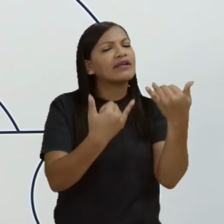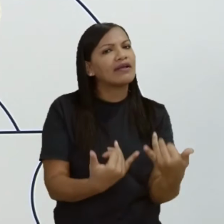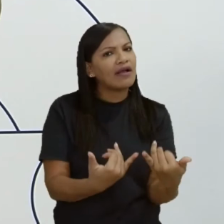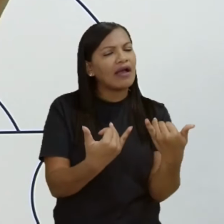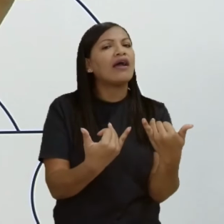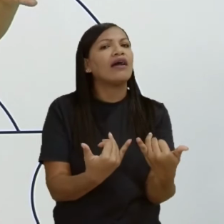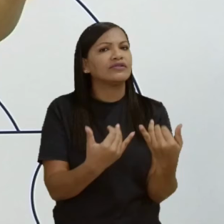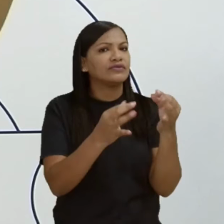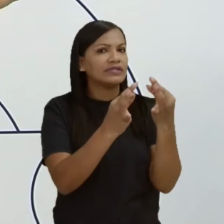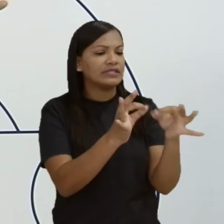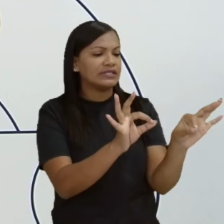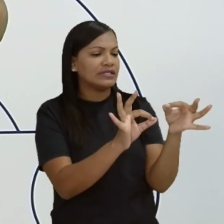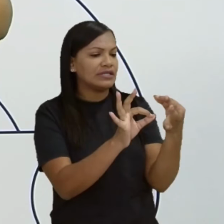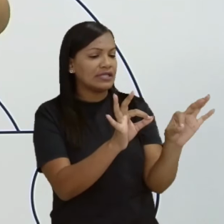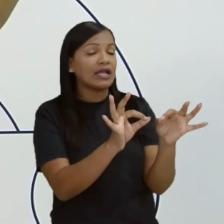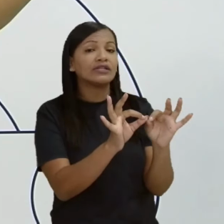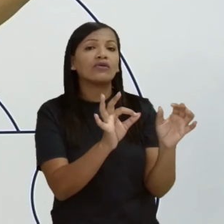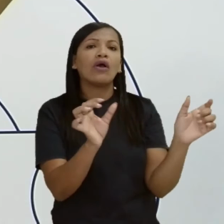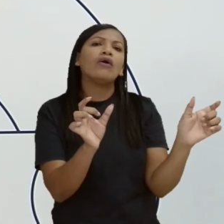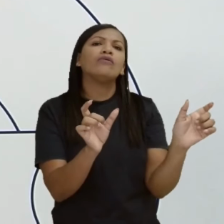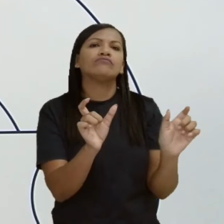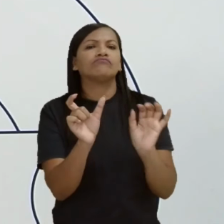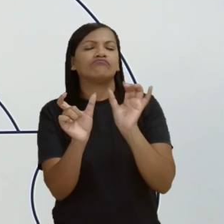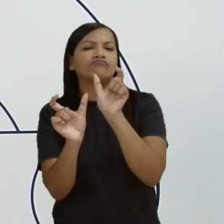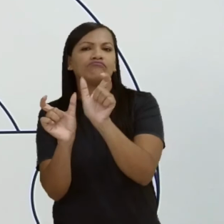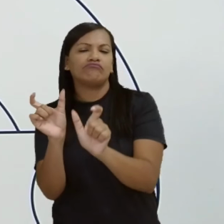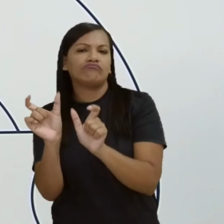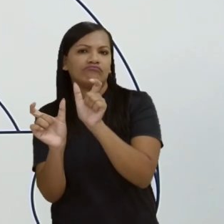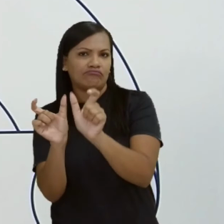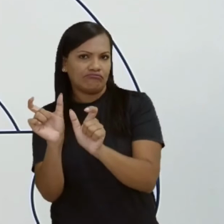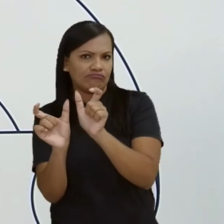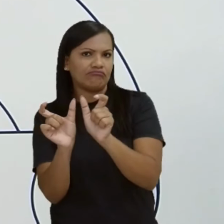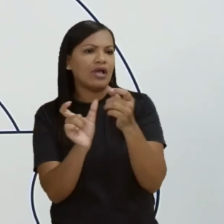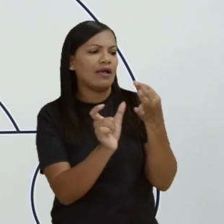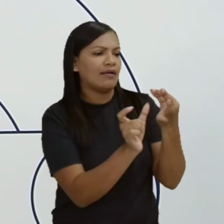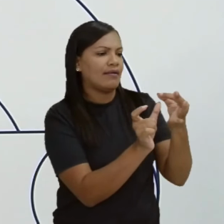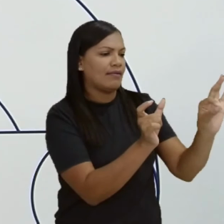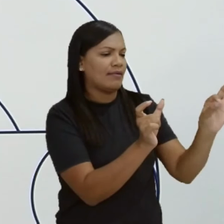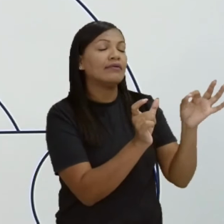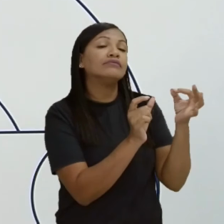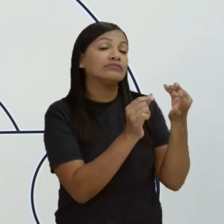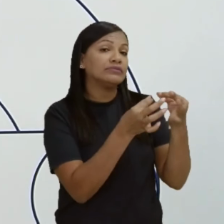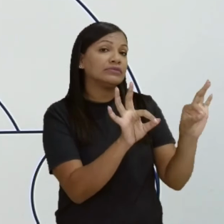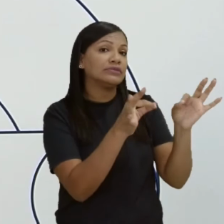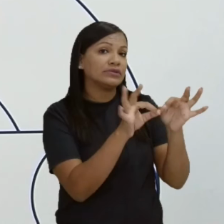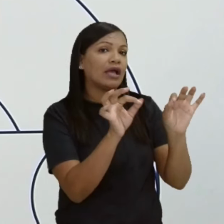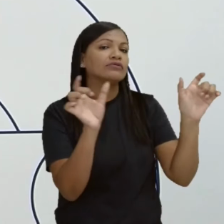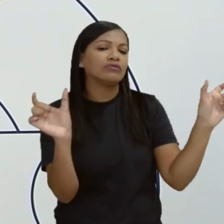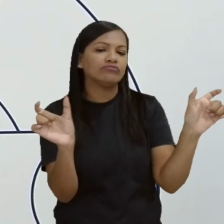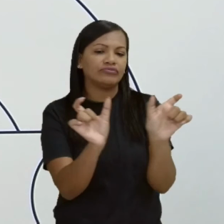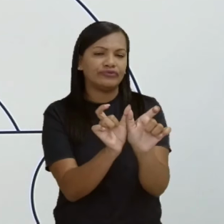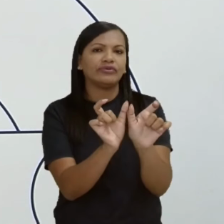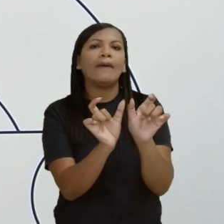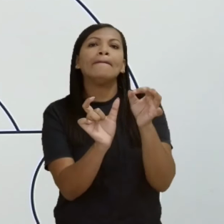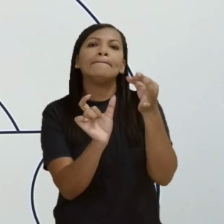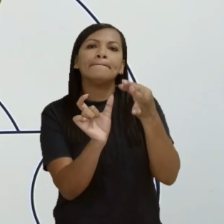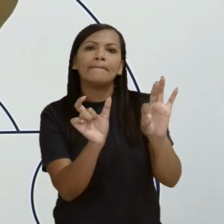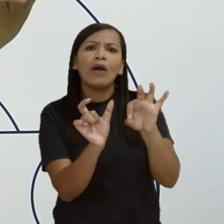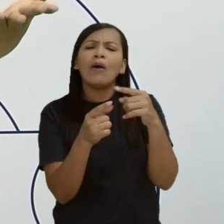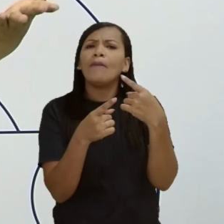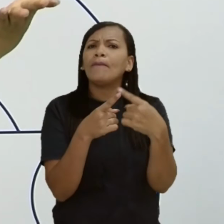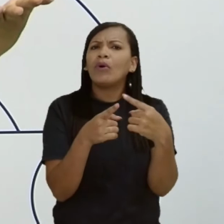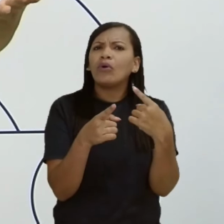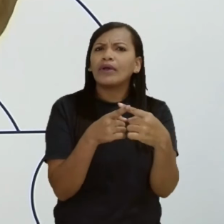Então, morfossintático, a gente junta as 2 coisas. A gente observa por que o autor utilizou